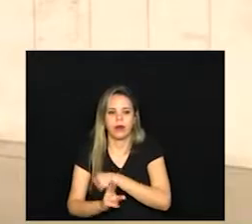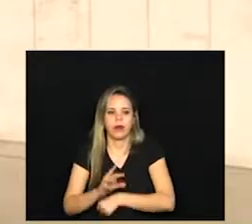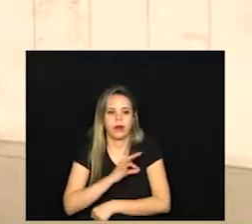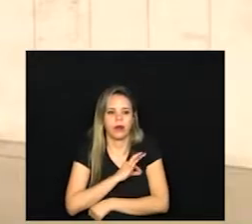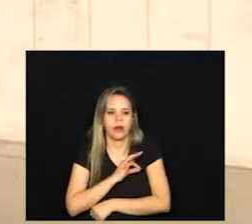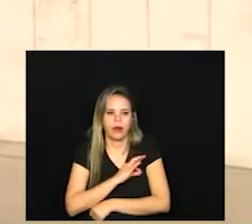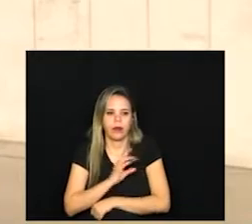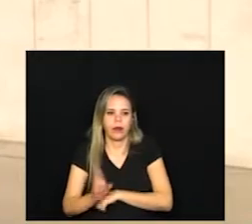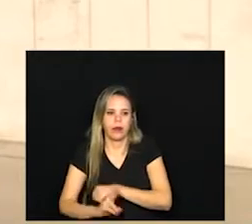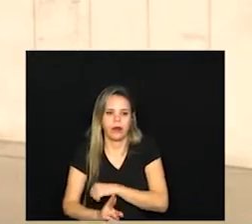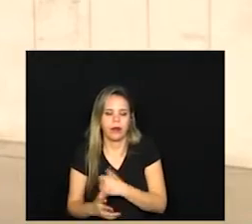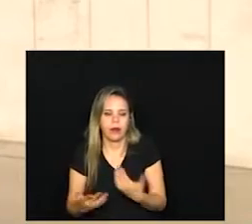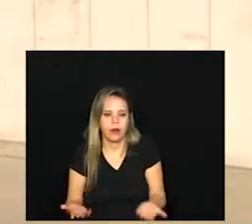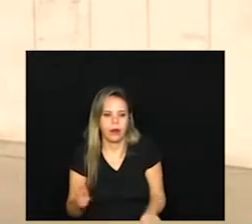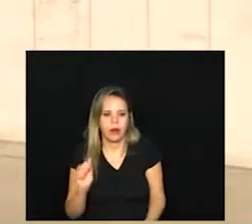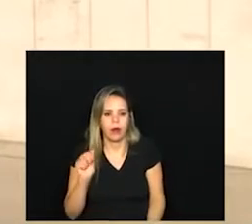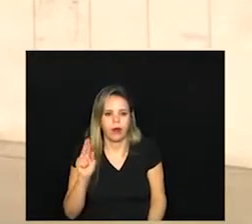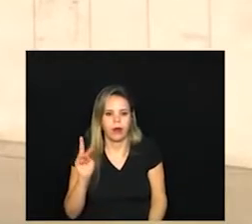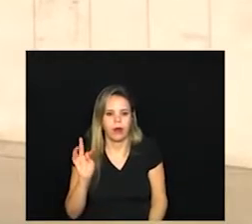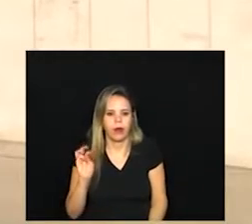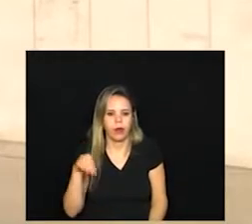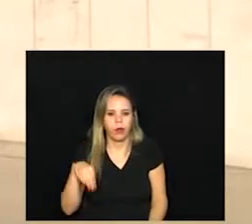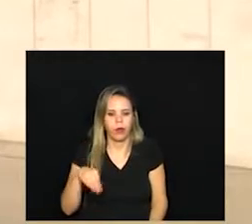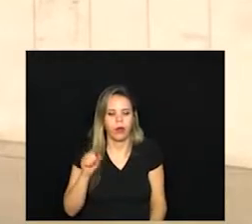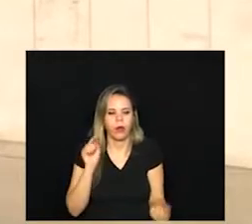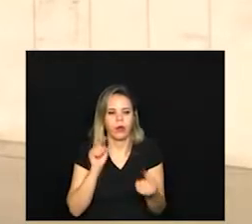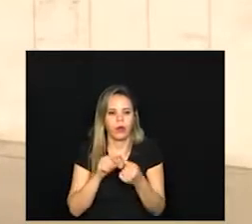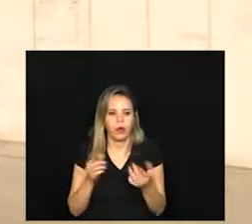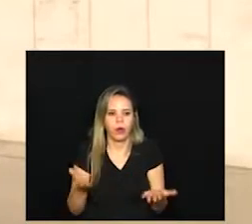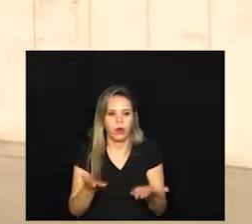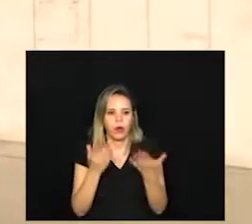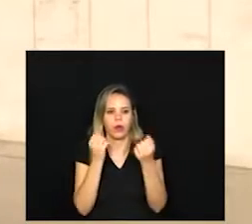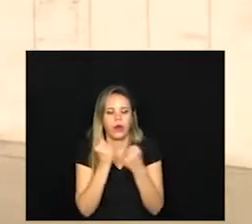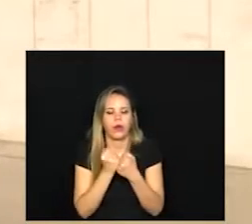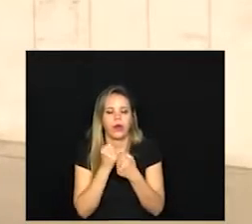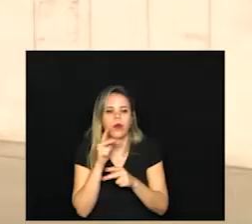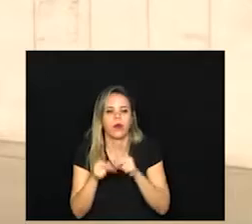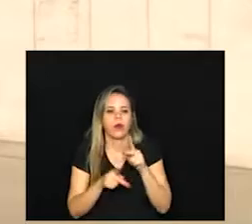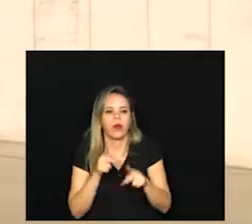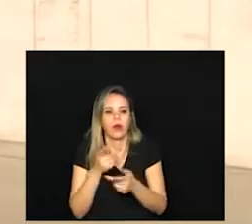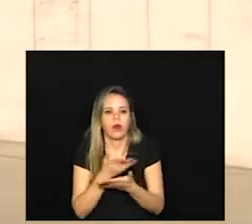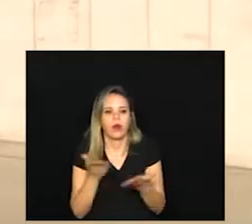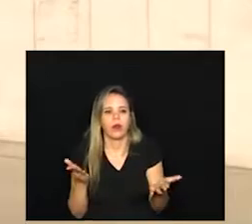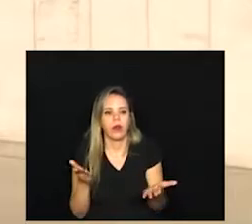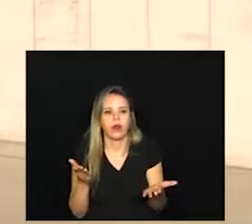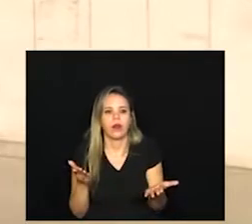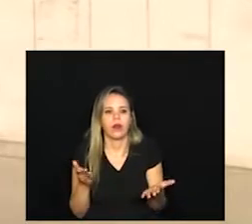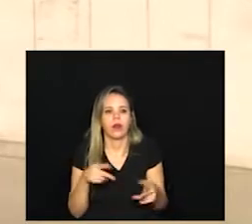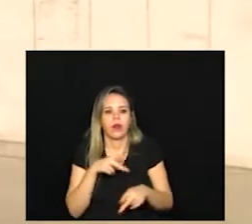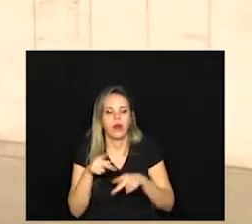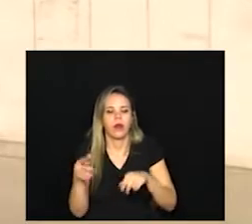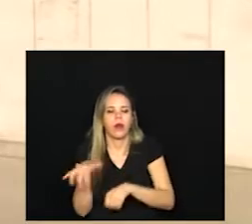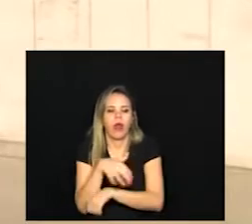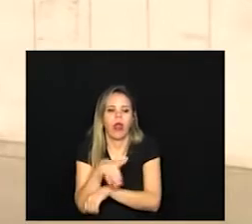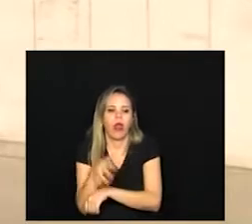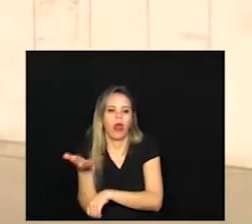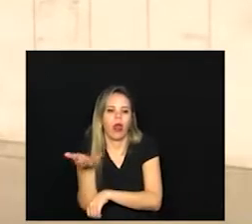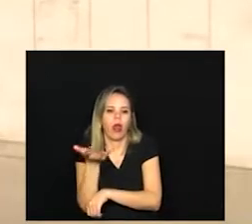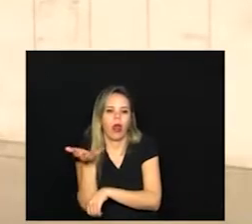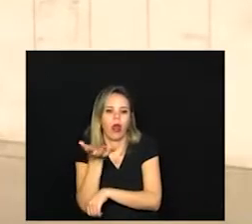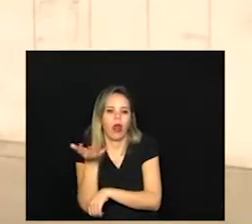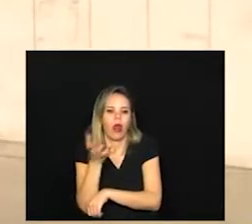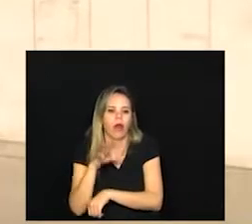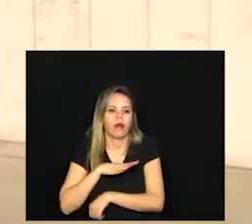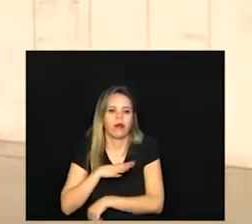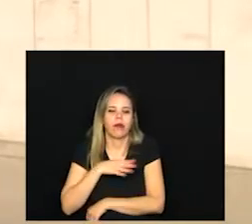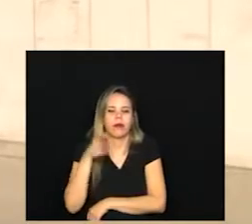Autoban e a Polícia Rodoviária. O objetivo é dar uma acolhida para aquelas pessoas, os chamados andarilhos, que vão de uma cidade a